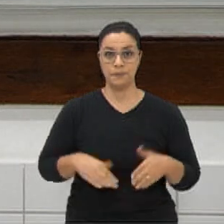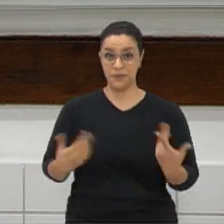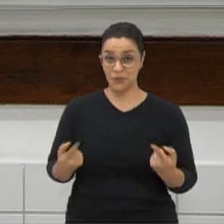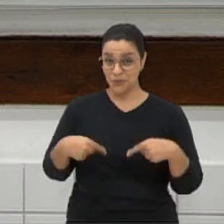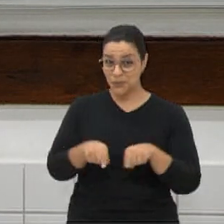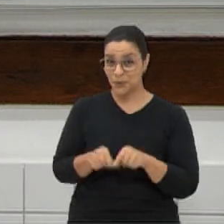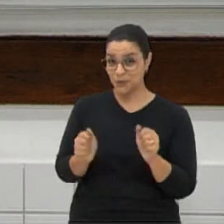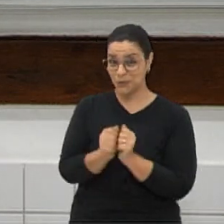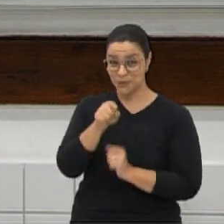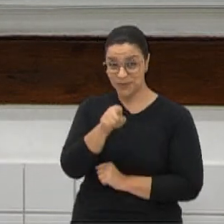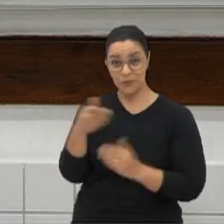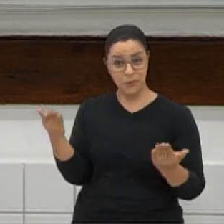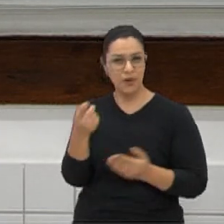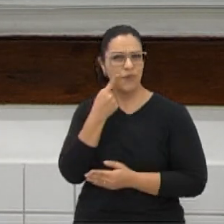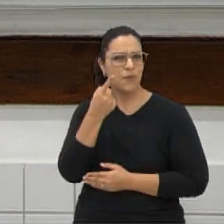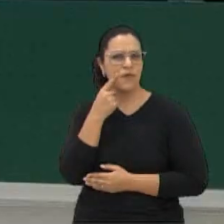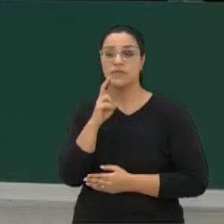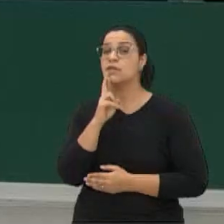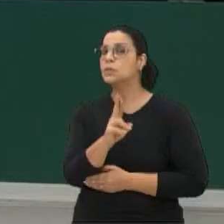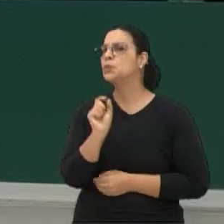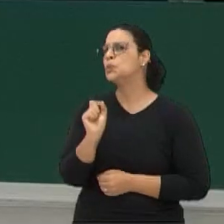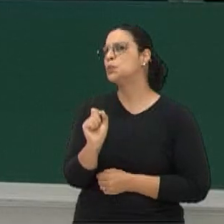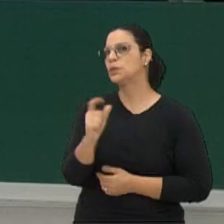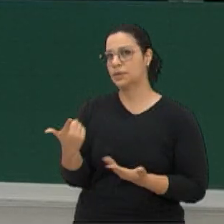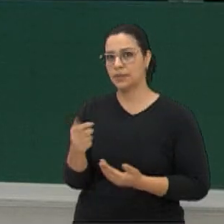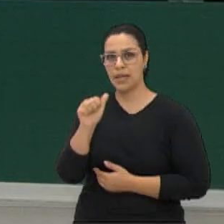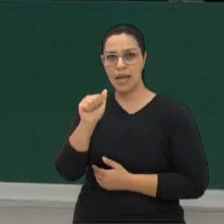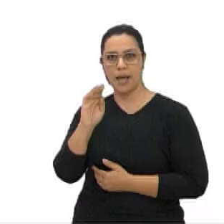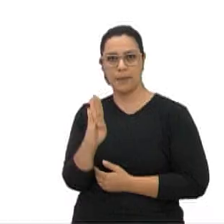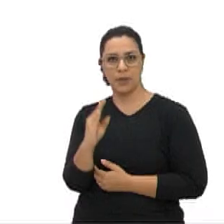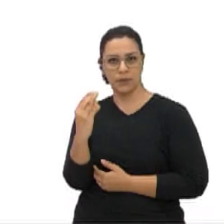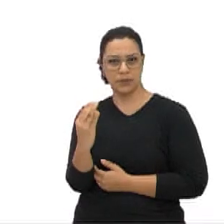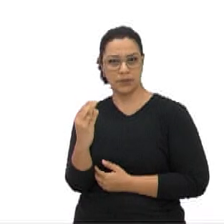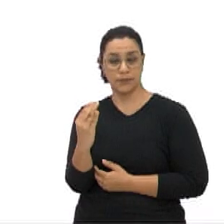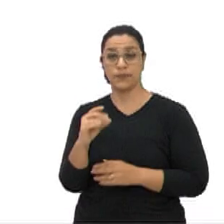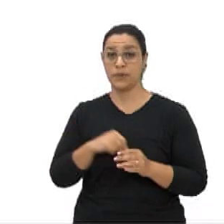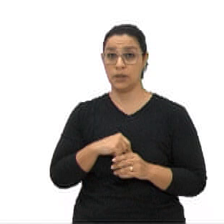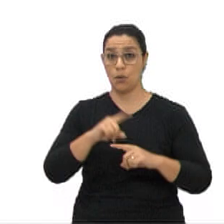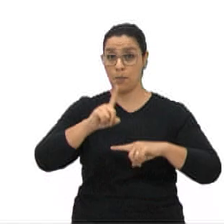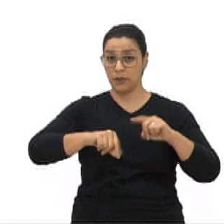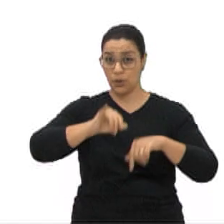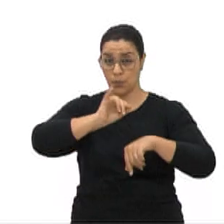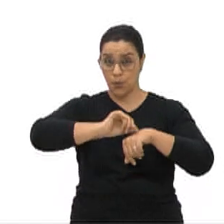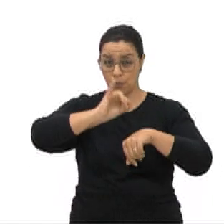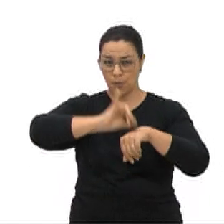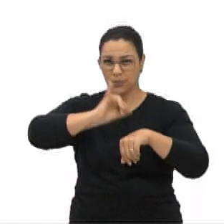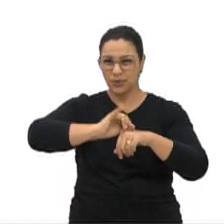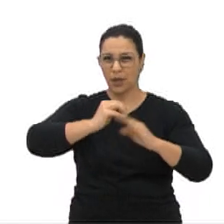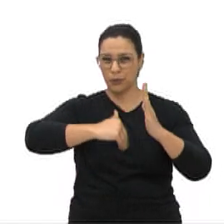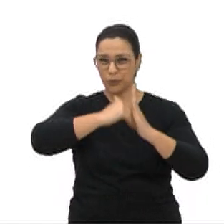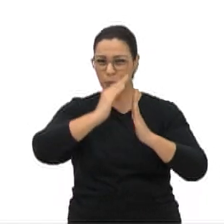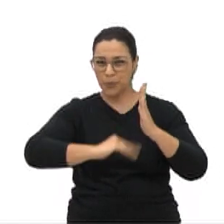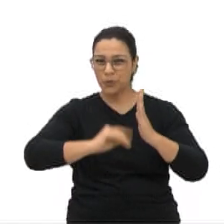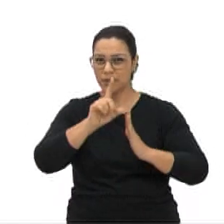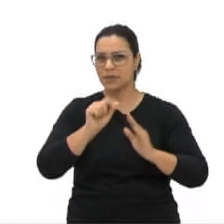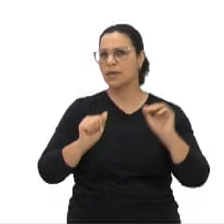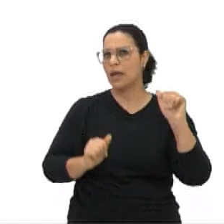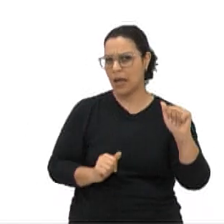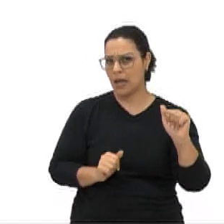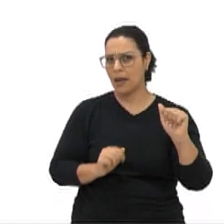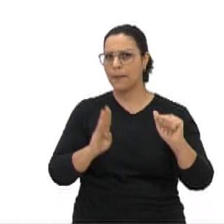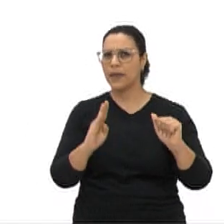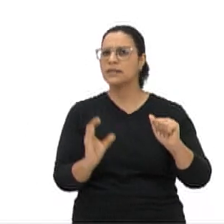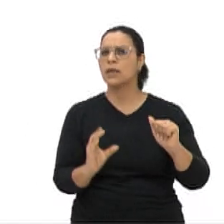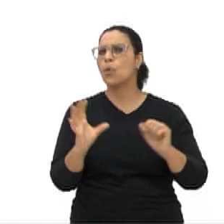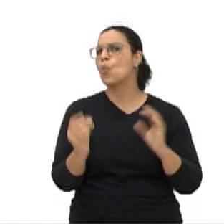Opa, estou de volta aqui então. Vamos lá ver a nossa resposta aqui do nosso quiz. A natureza morta pode ser composta por A,